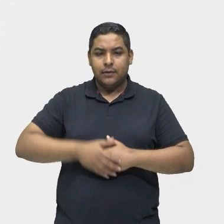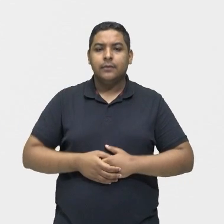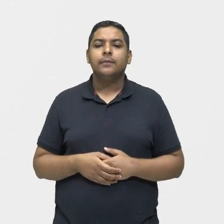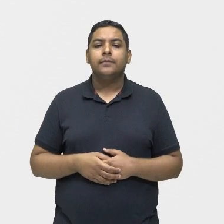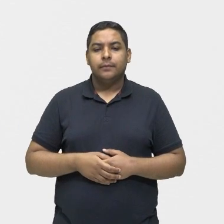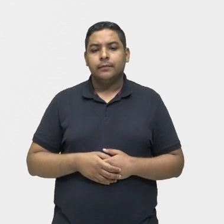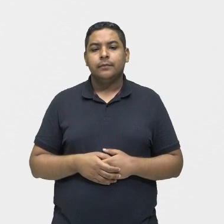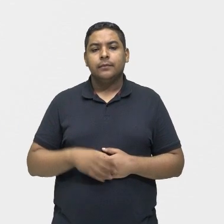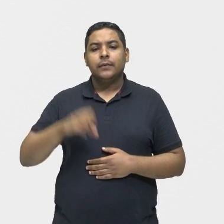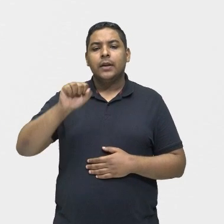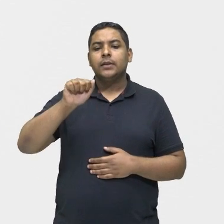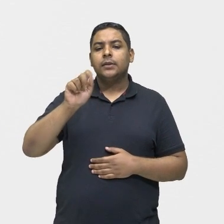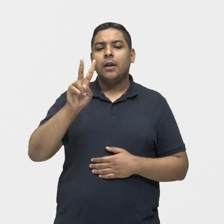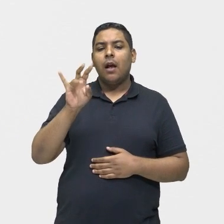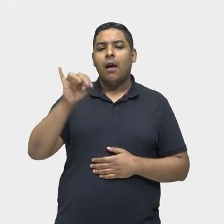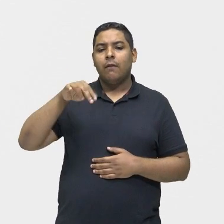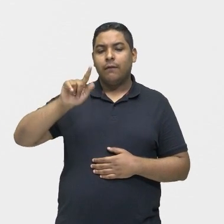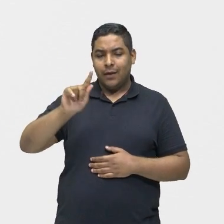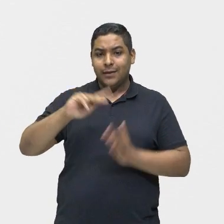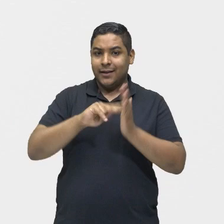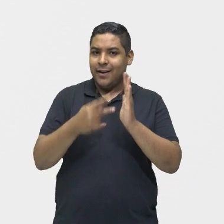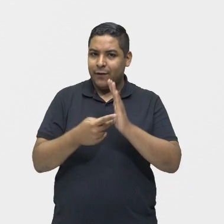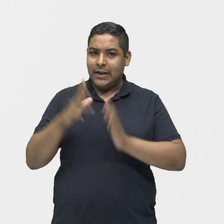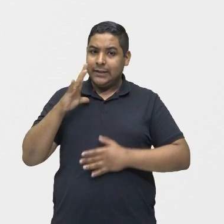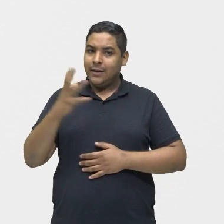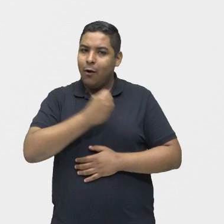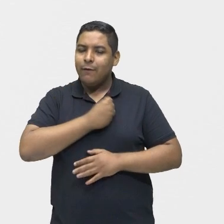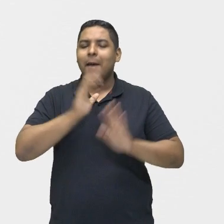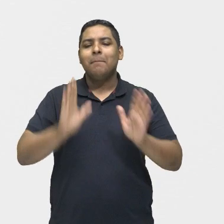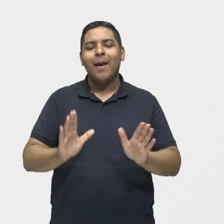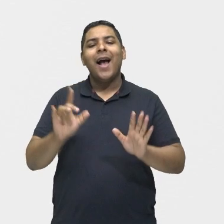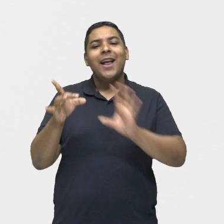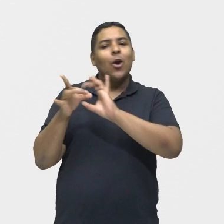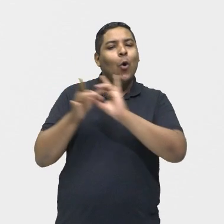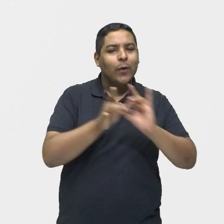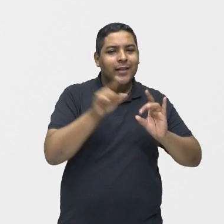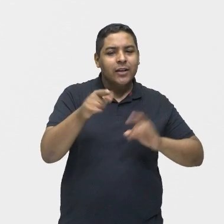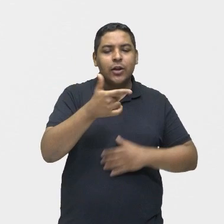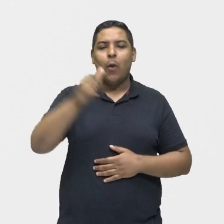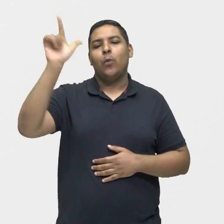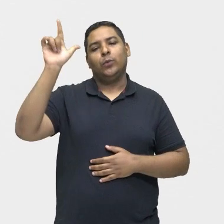aí é economizar, tá? Saving energy, né, economizar energia.